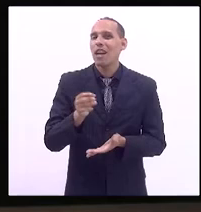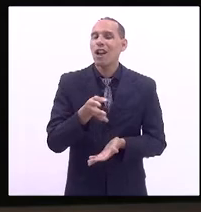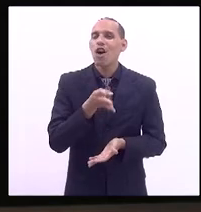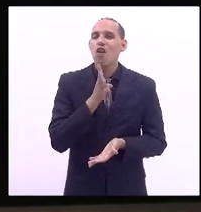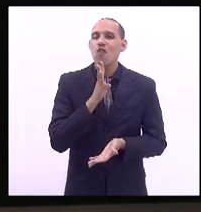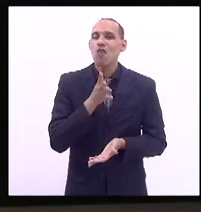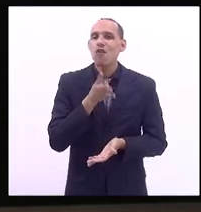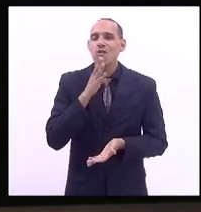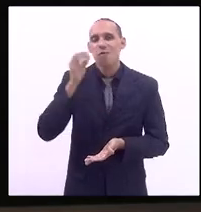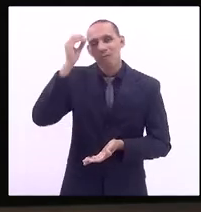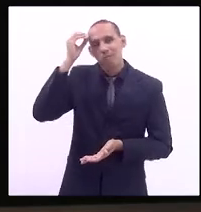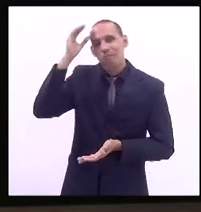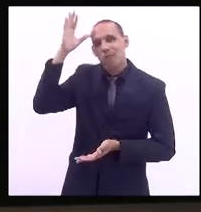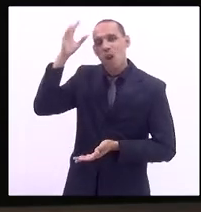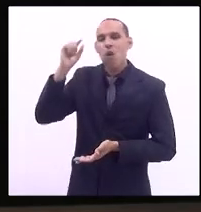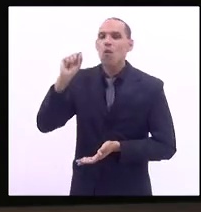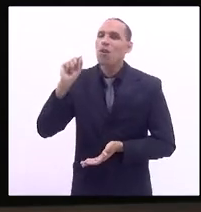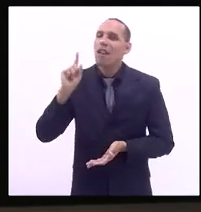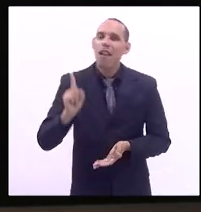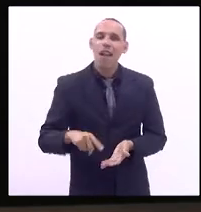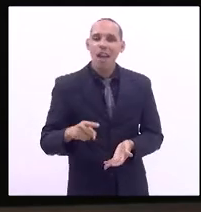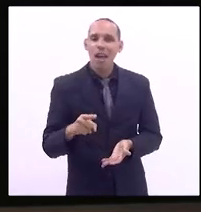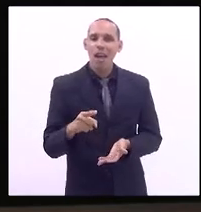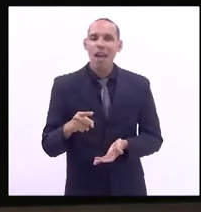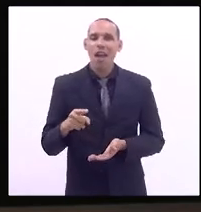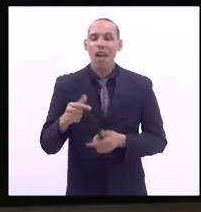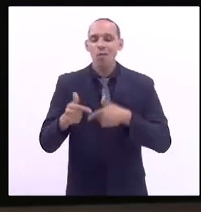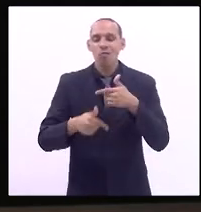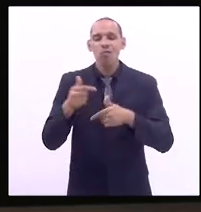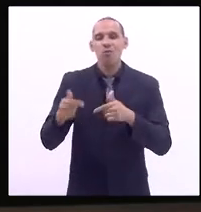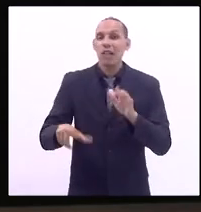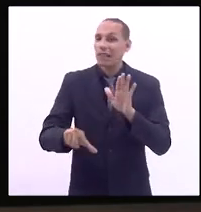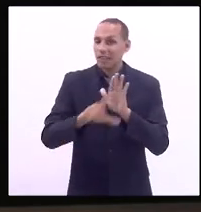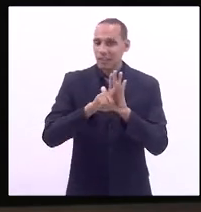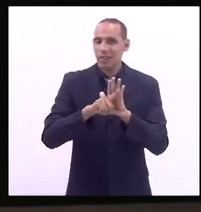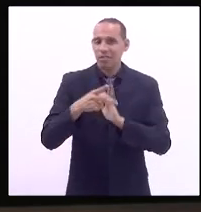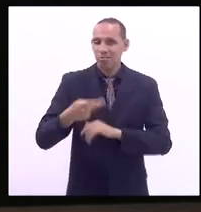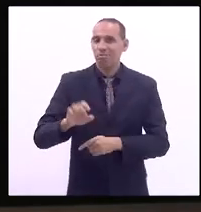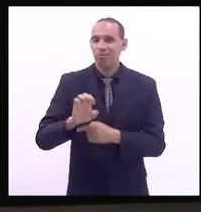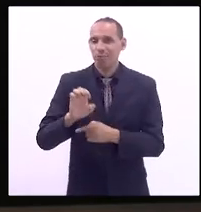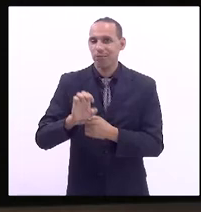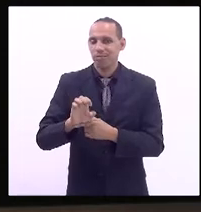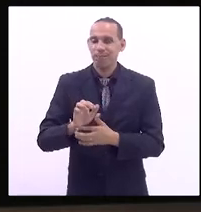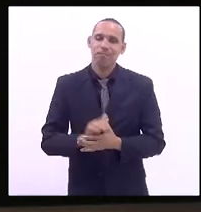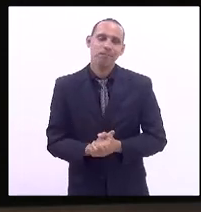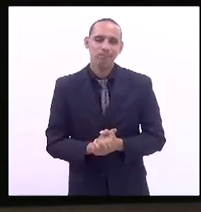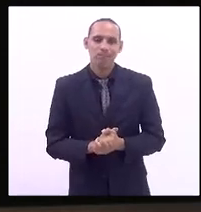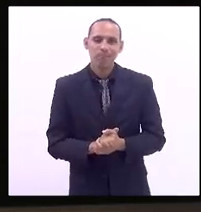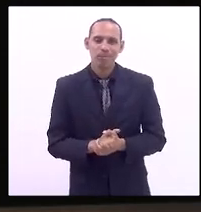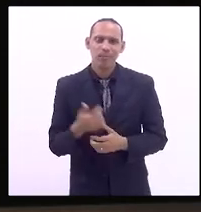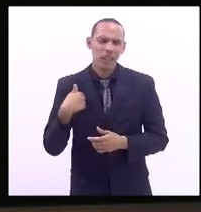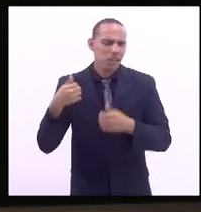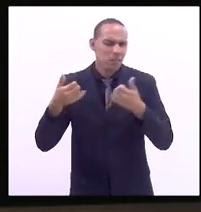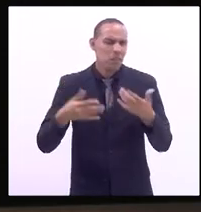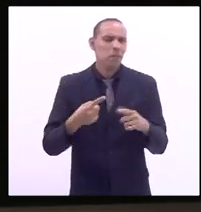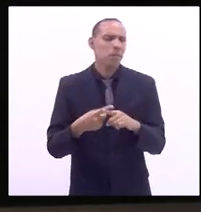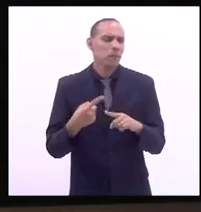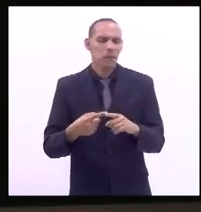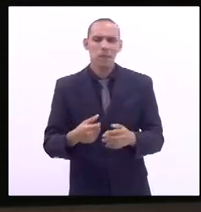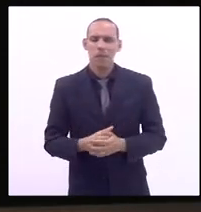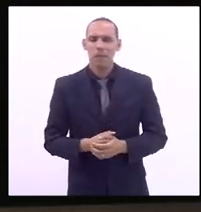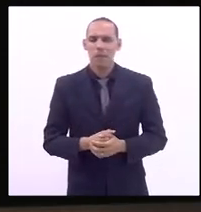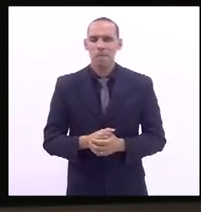conhecimento do que que é a função Legislativa do Estado do Rio de Janeiro e eu digo isso pelo